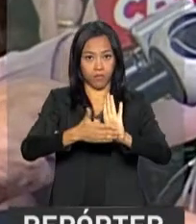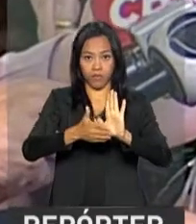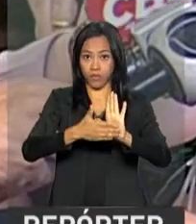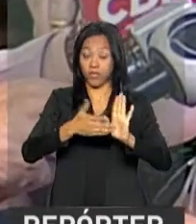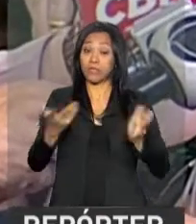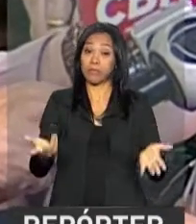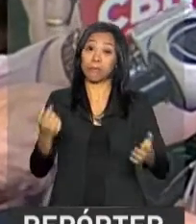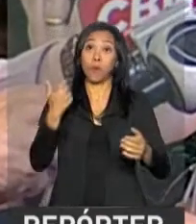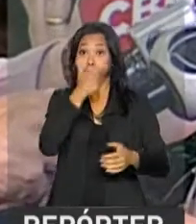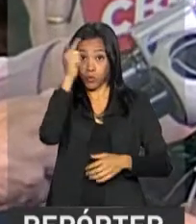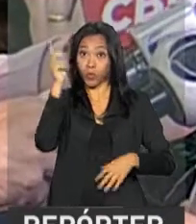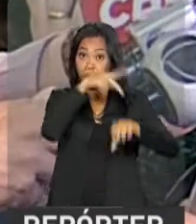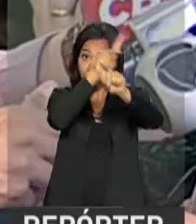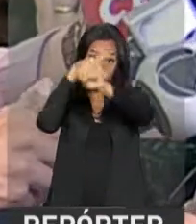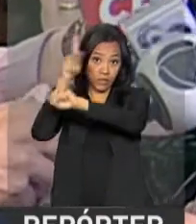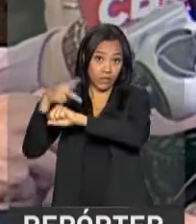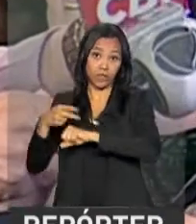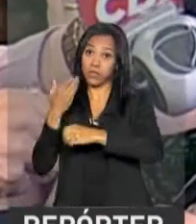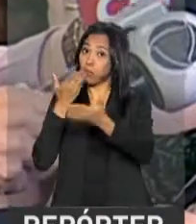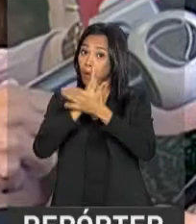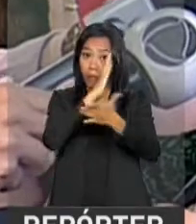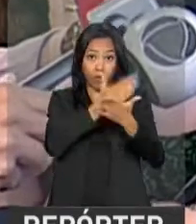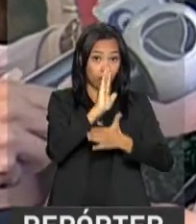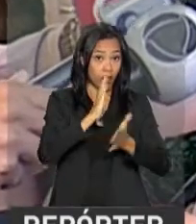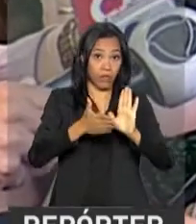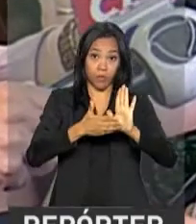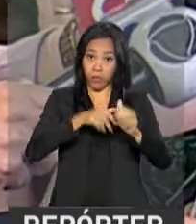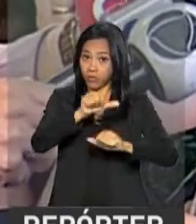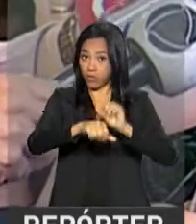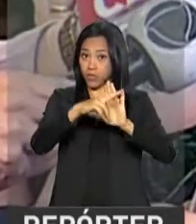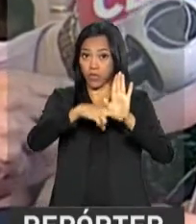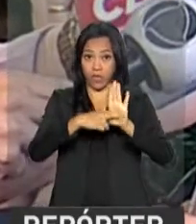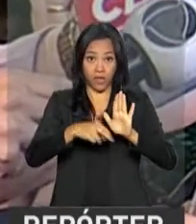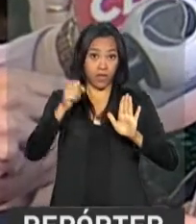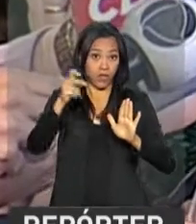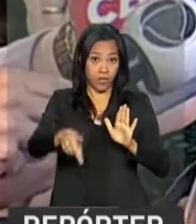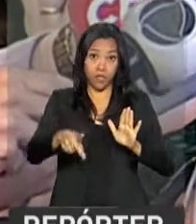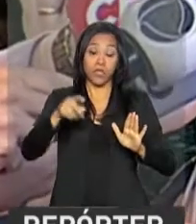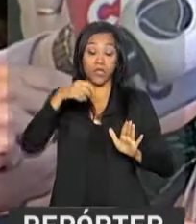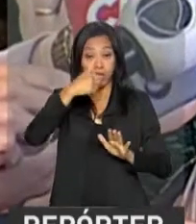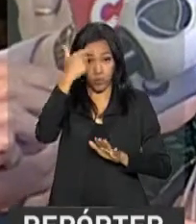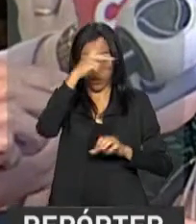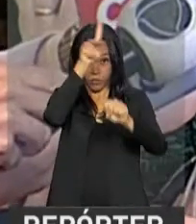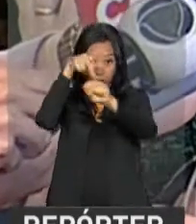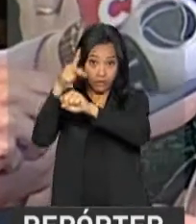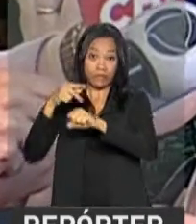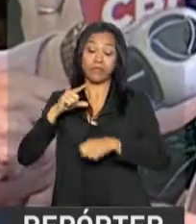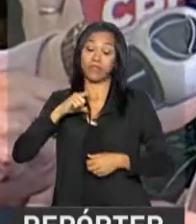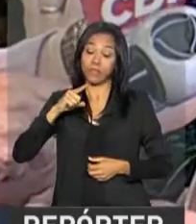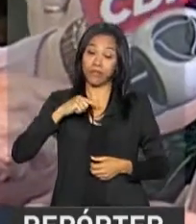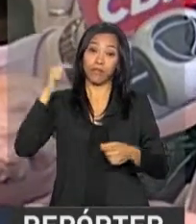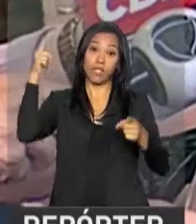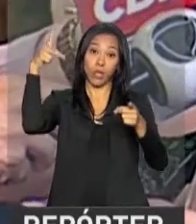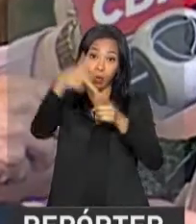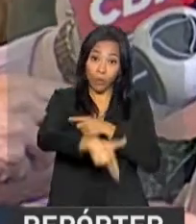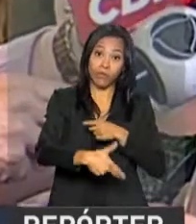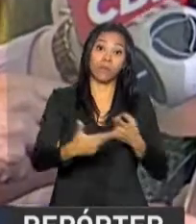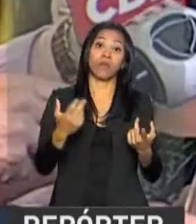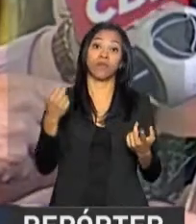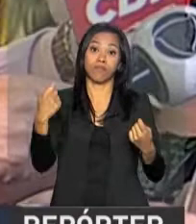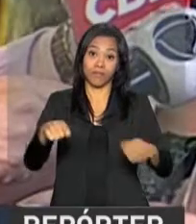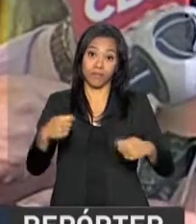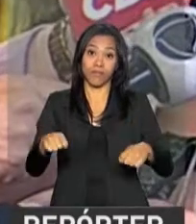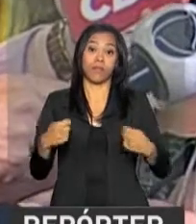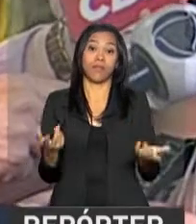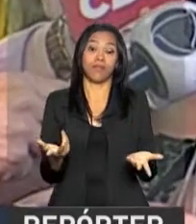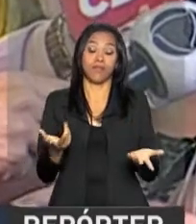ísis que tomaram a decisão de não aprovar a reforma da previdência e não enfrentar a realidade e tiveram que cortar valor de benefício então